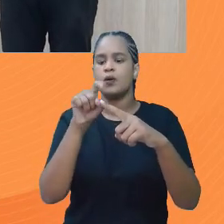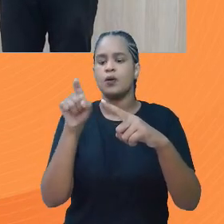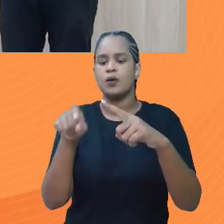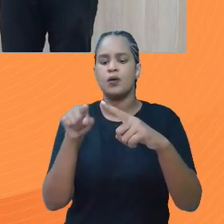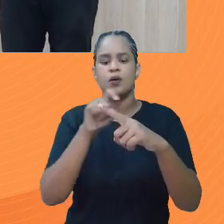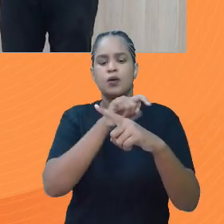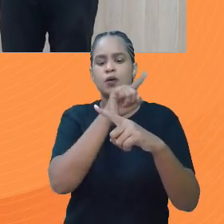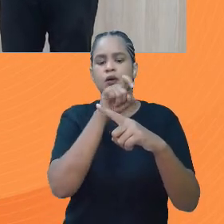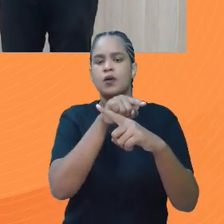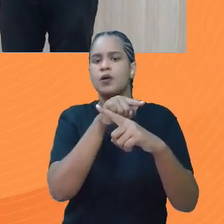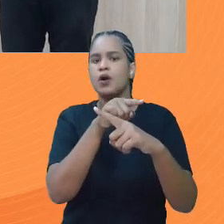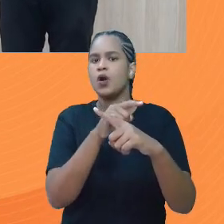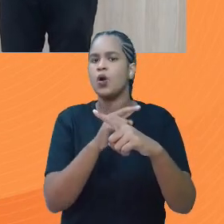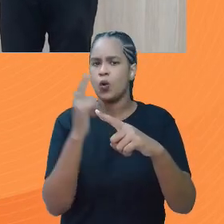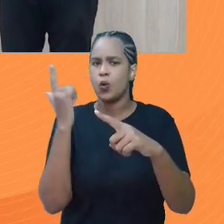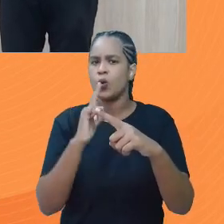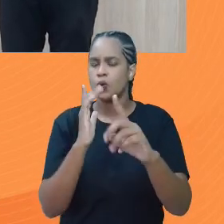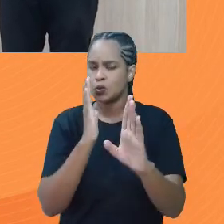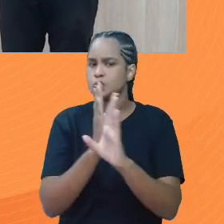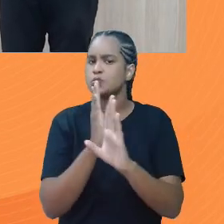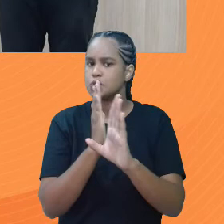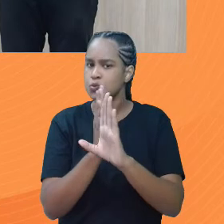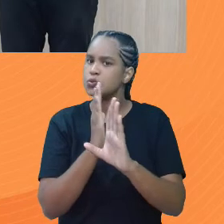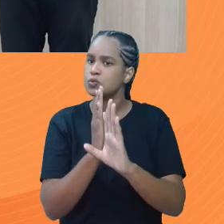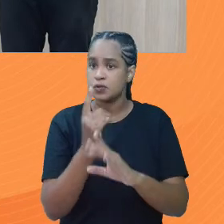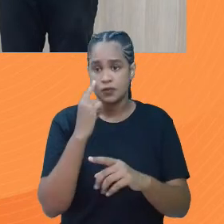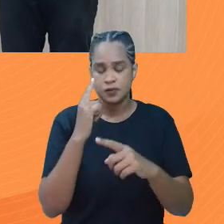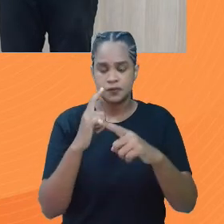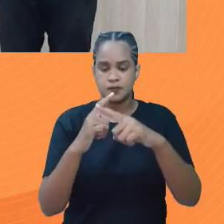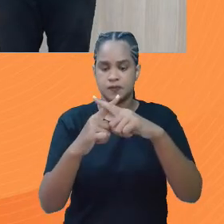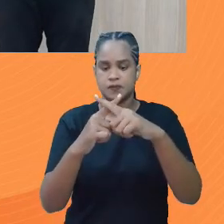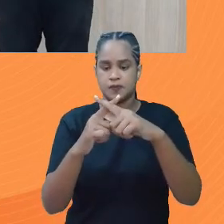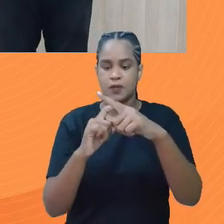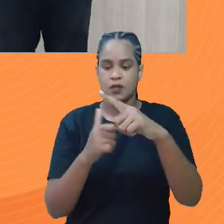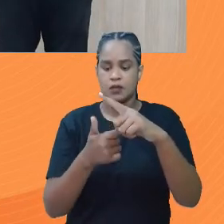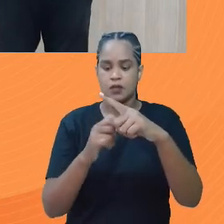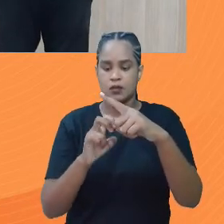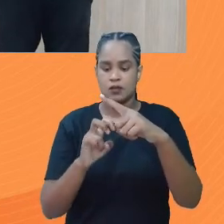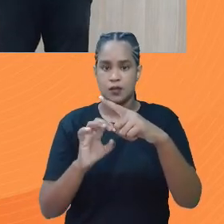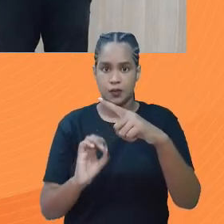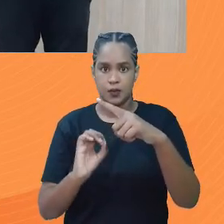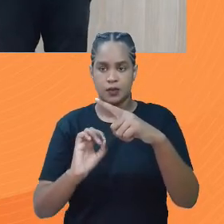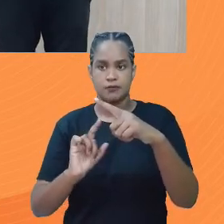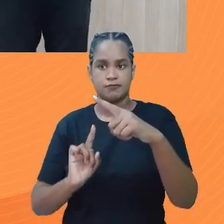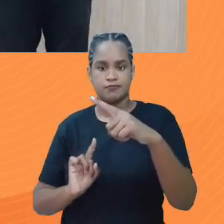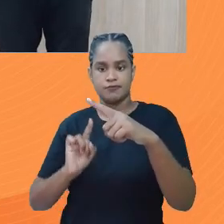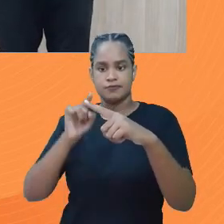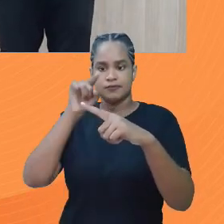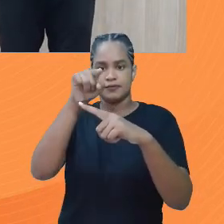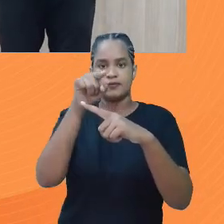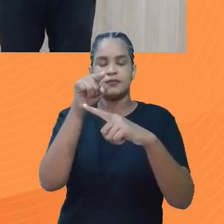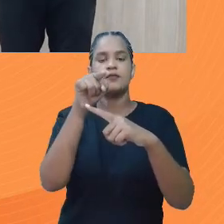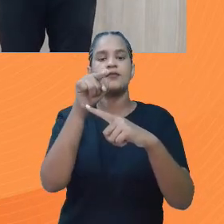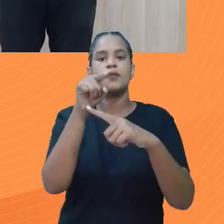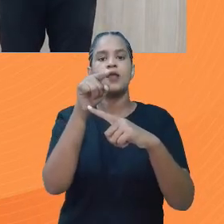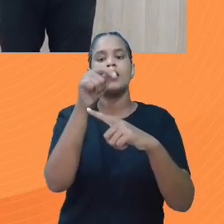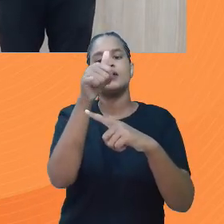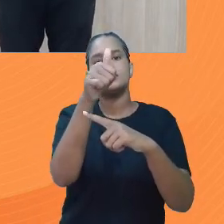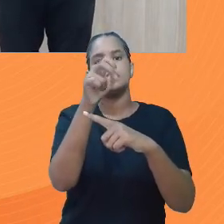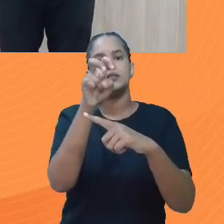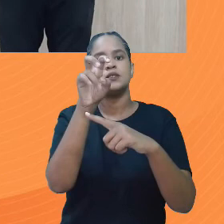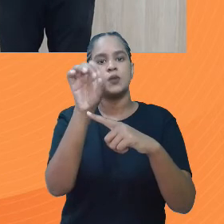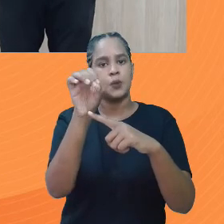a medida desses 3 ângulos, certo? Primeiro, eu vou encontrar, claro, o seu ângulo oposto pelo vértice, que é o ângulo de